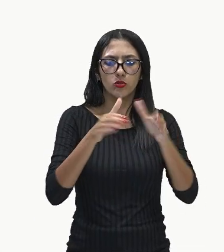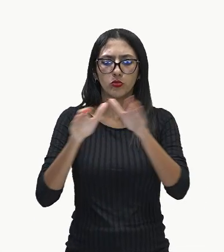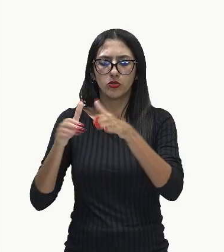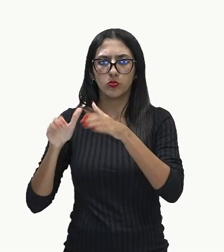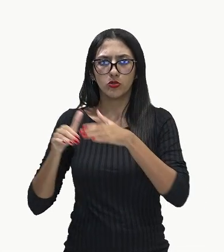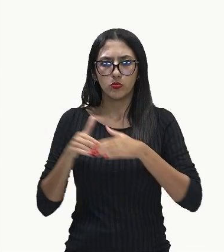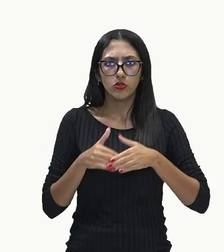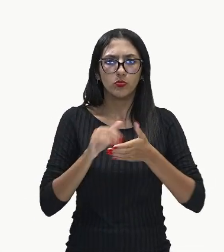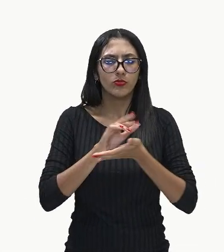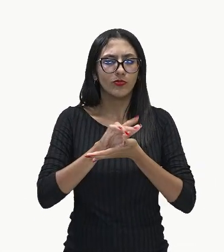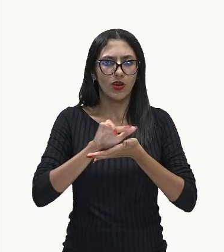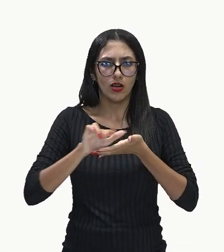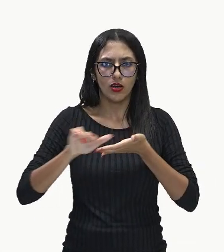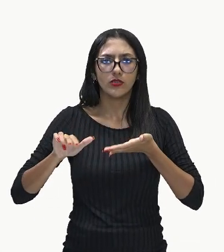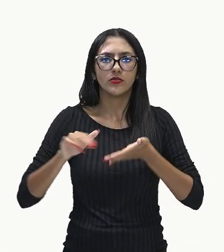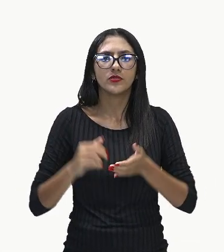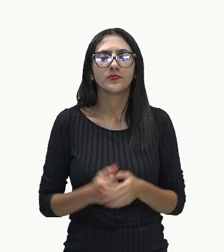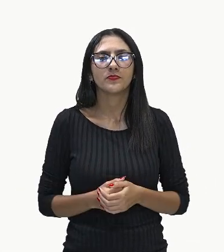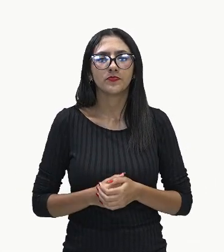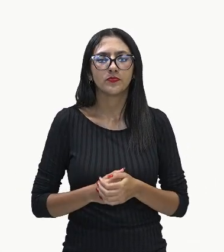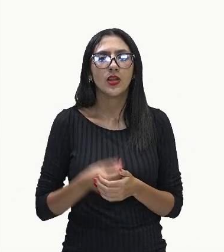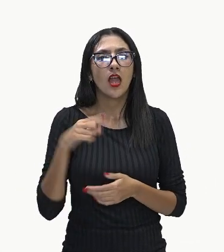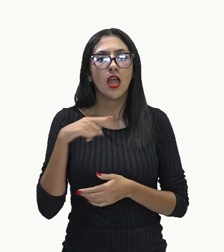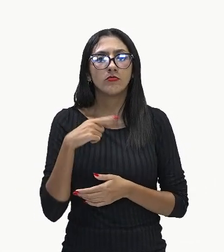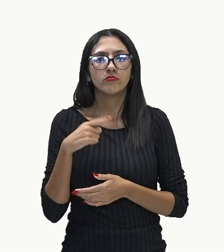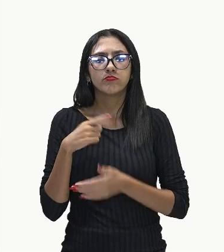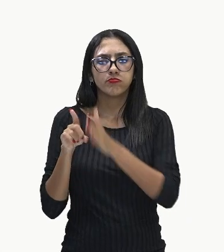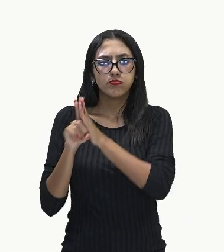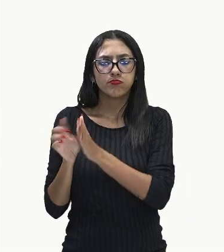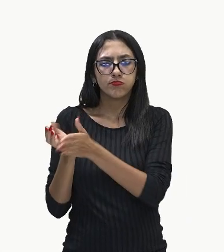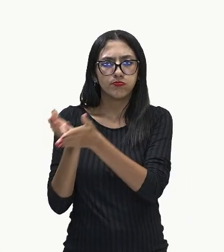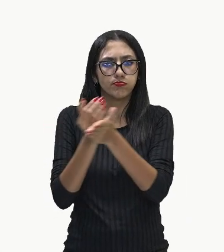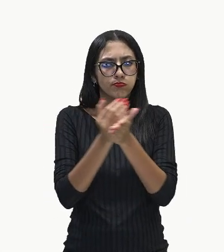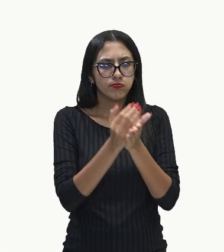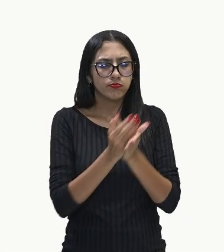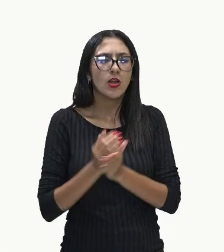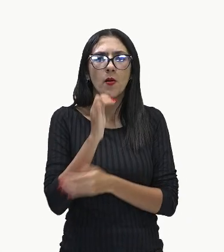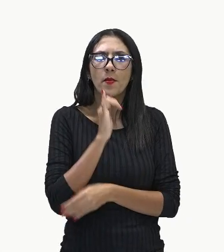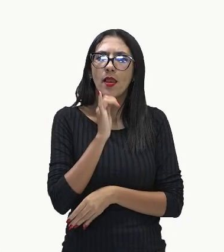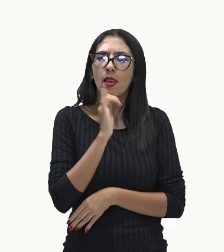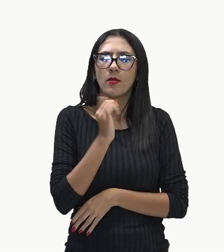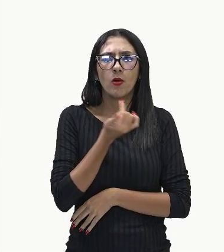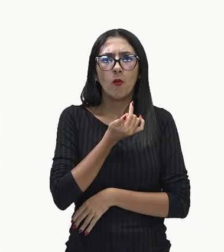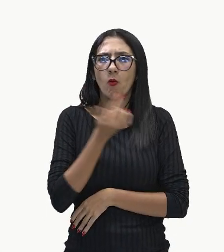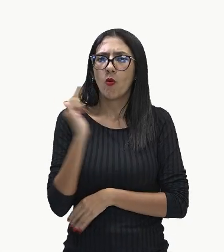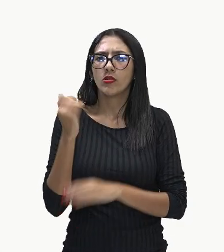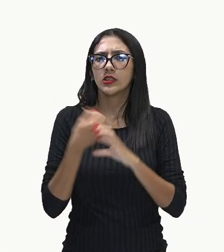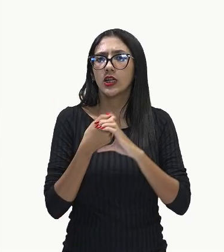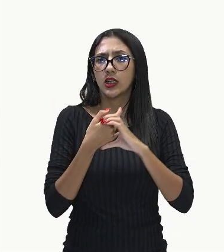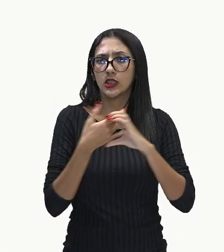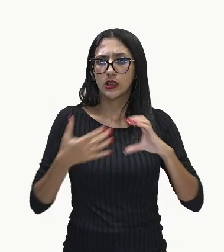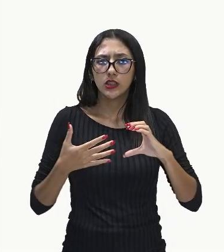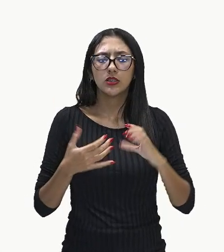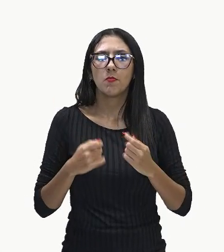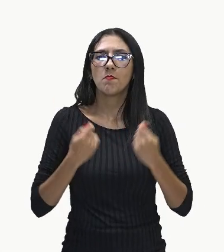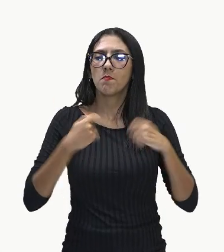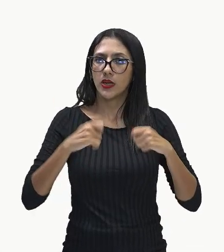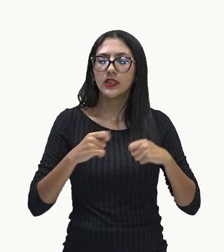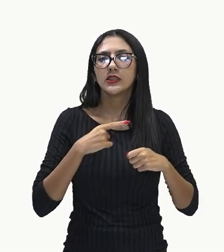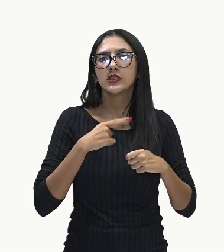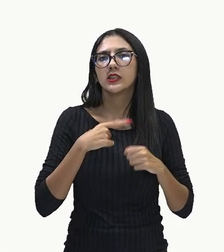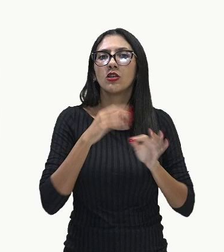Esse tipo de amostra é realizado quando outras características da população devem ser levadas